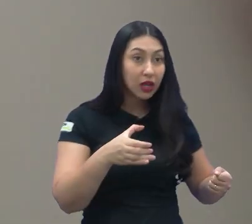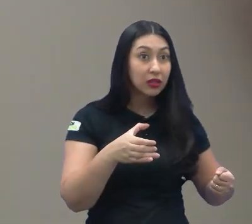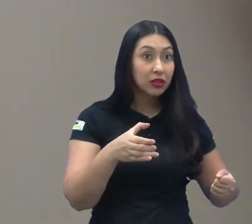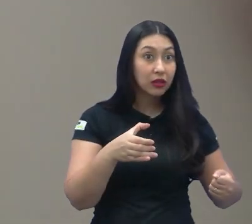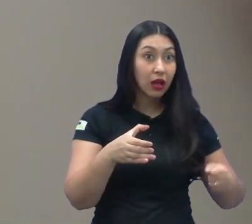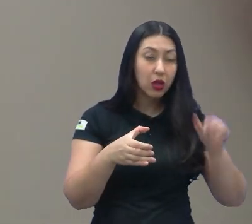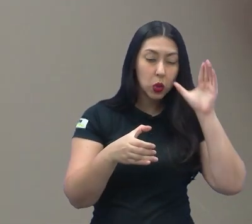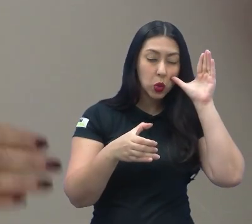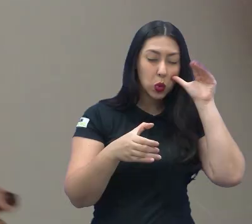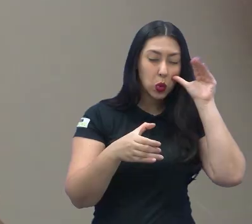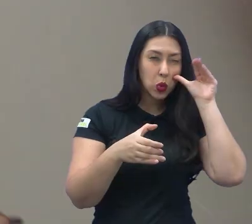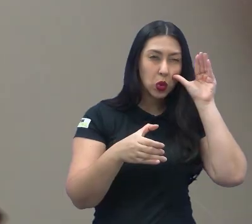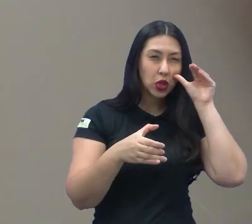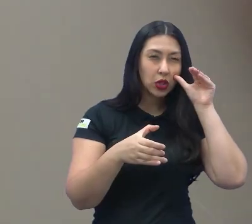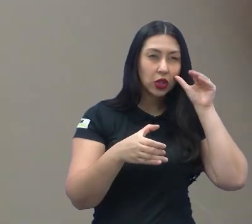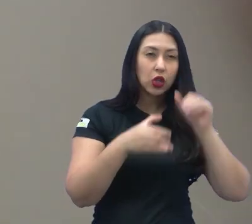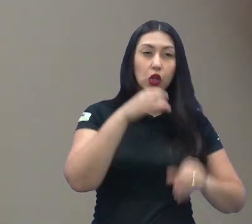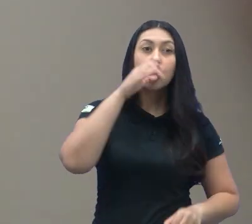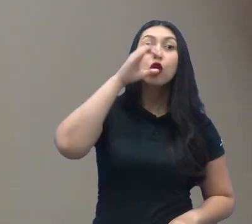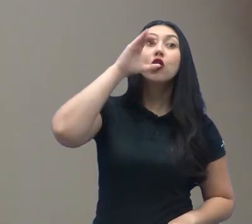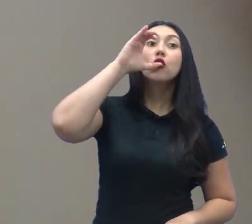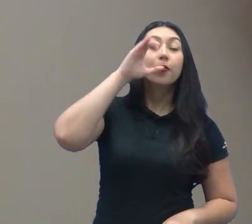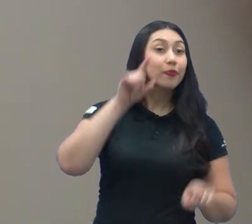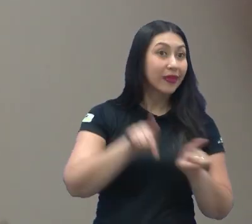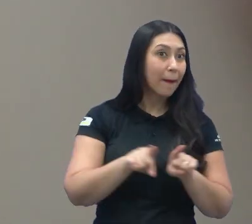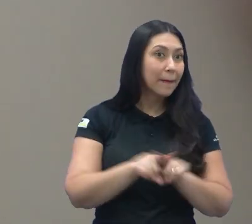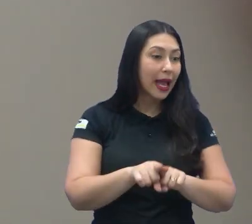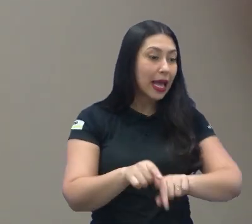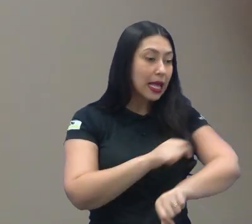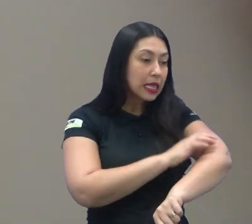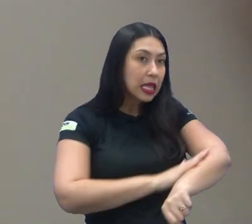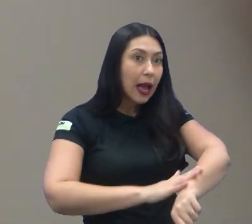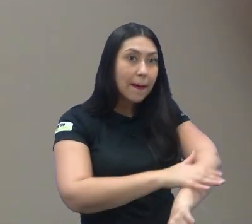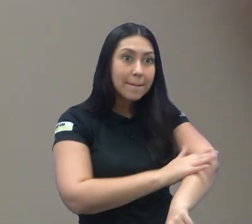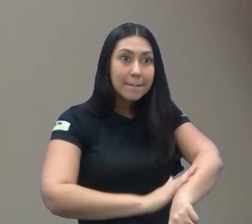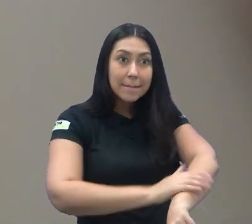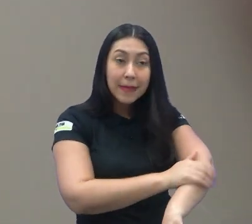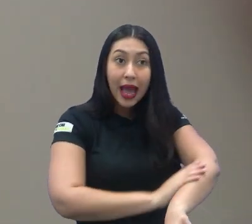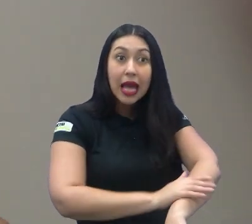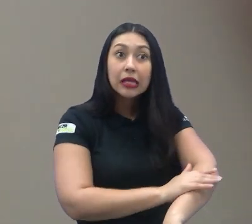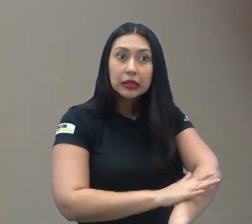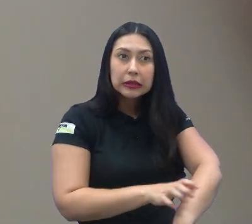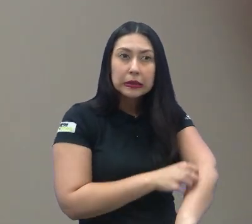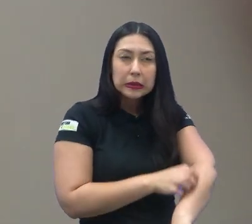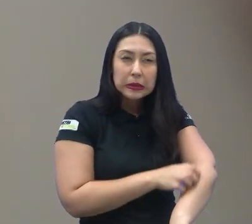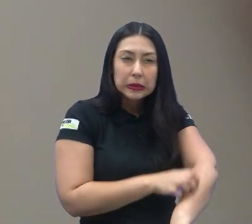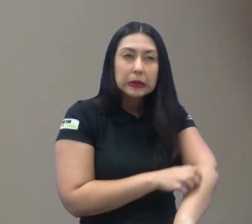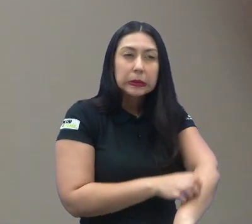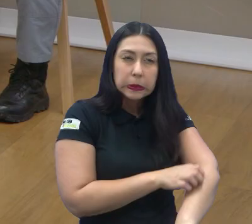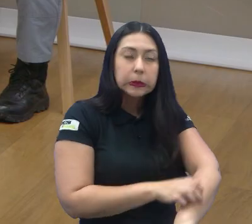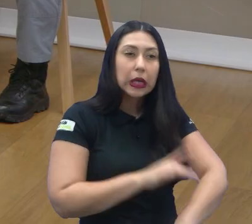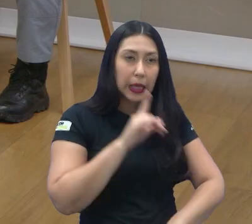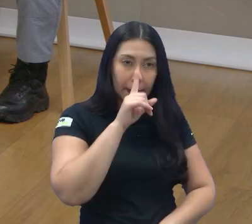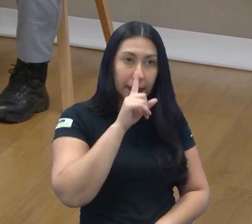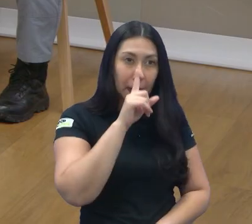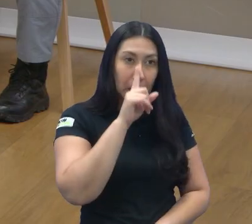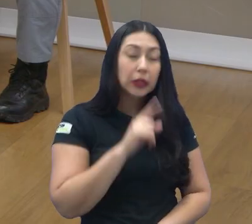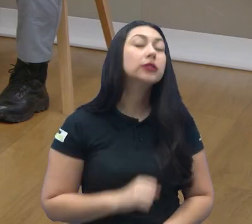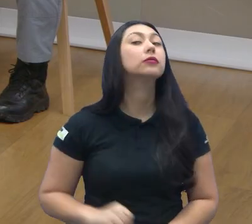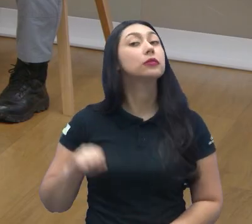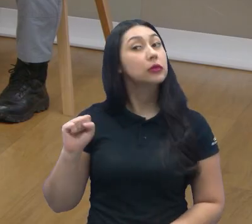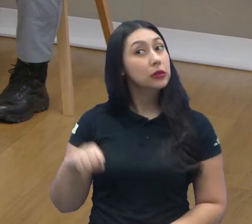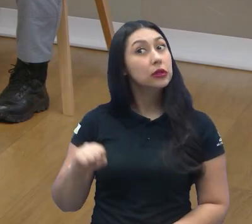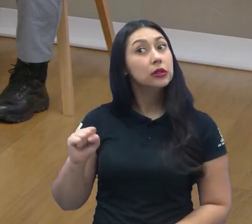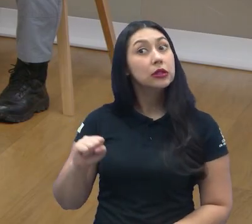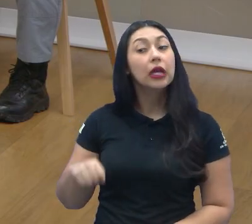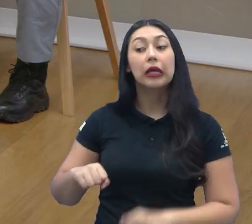curiosidade, levar esse produto na pele, pode ter uma alergia, né? Ou até mesmo ingerir, a gente sabe que pode ser bastante grave. Quem tem criança